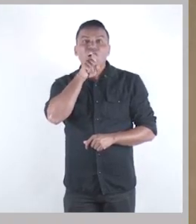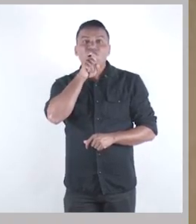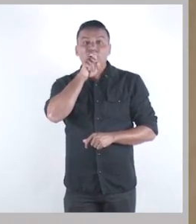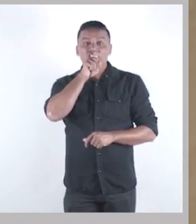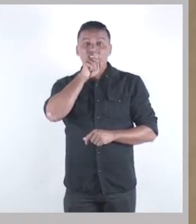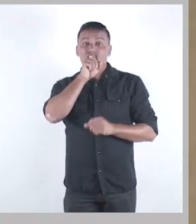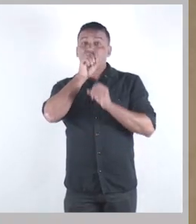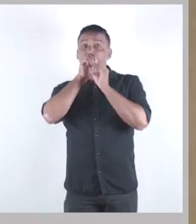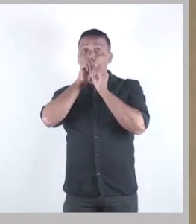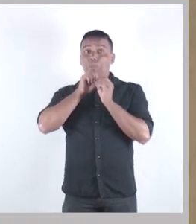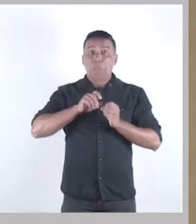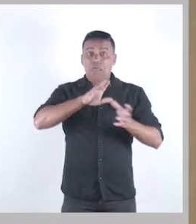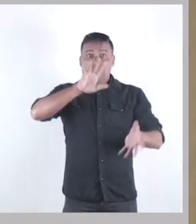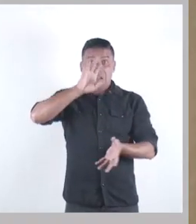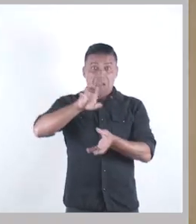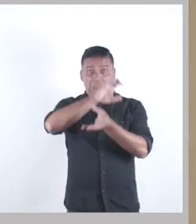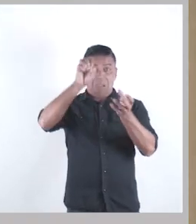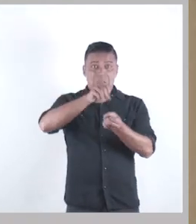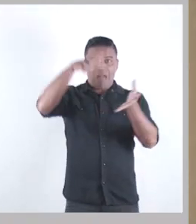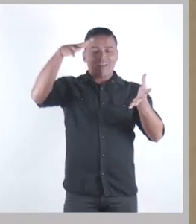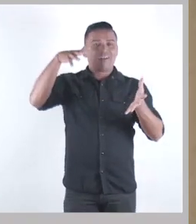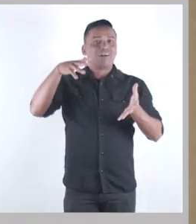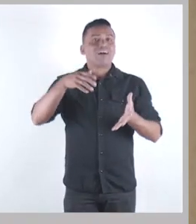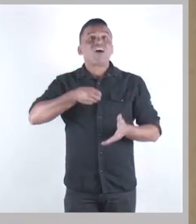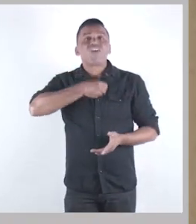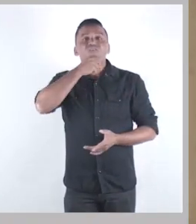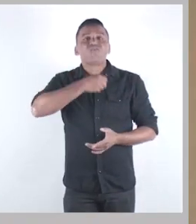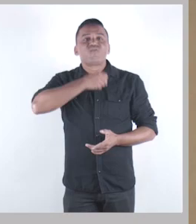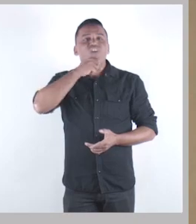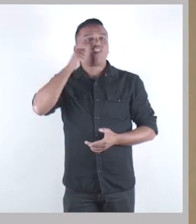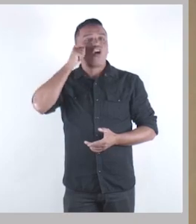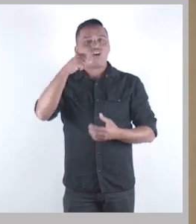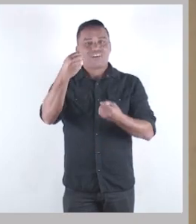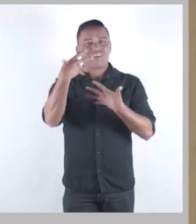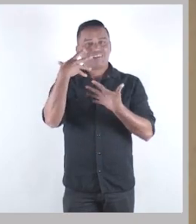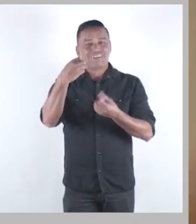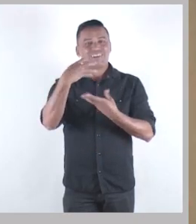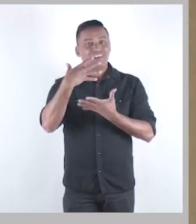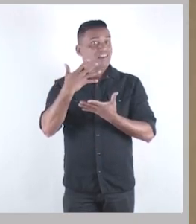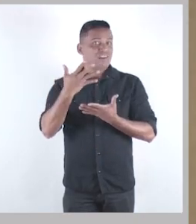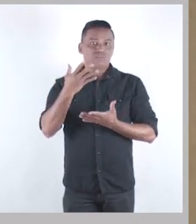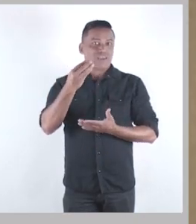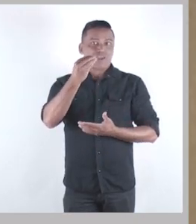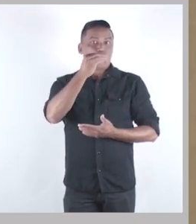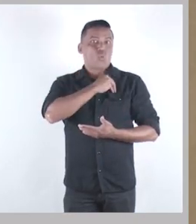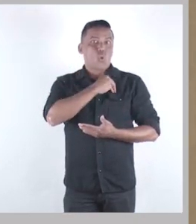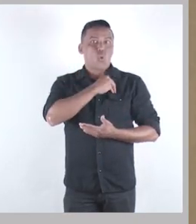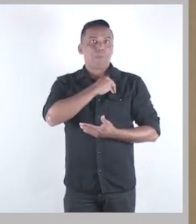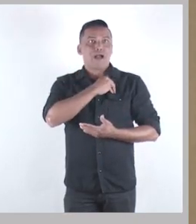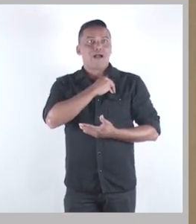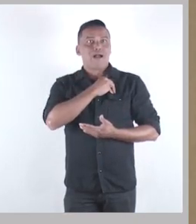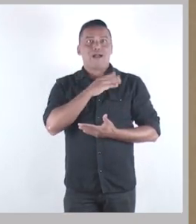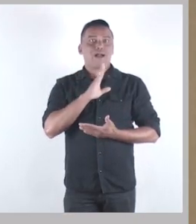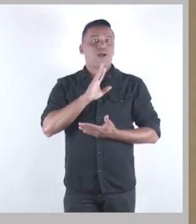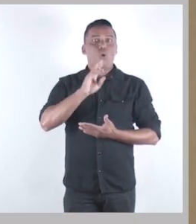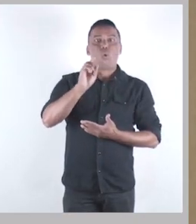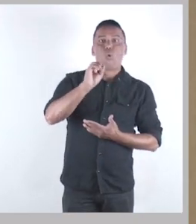Grande parte dessas histórias eu ouvi, fui ouvindo com a minha avó. Eu não sei se ela teria culpa ou não,